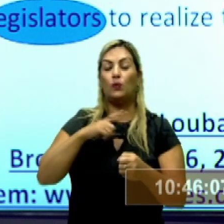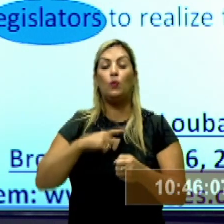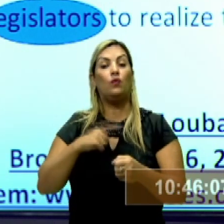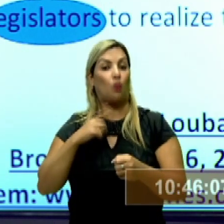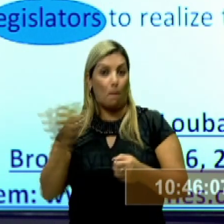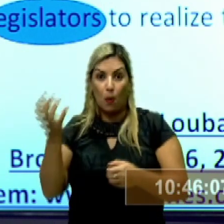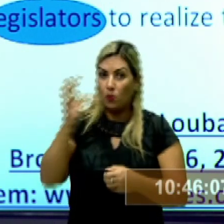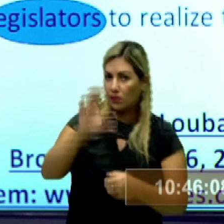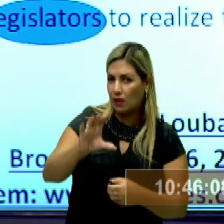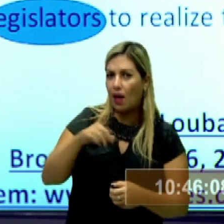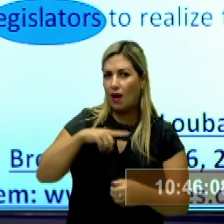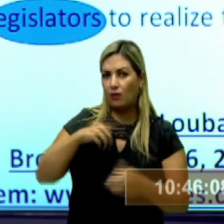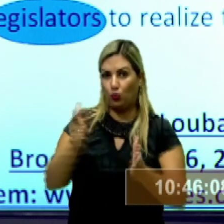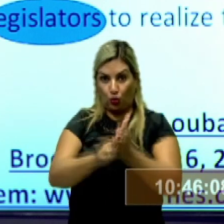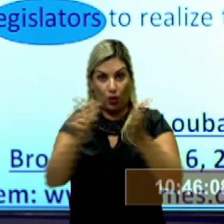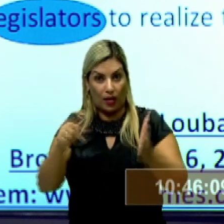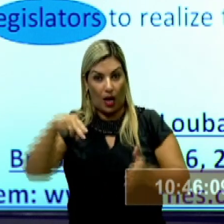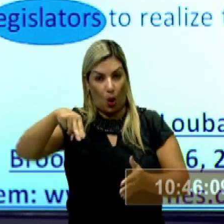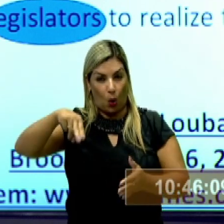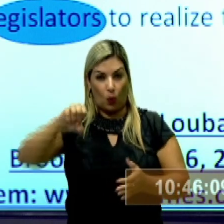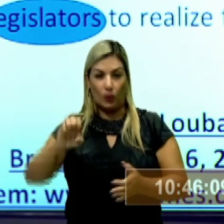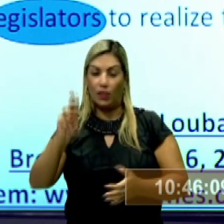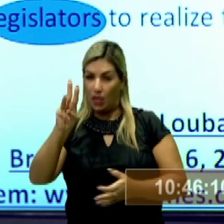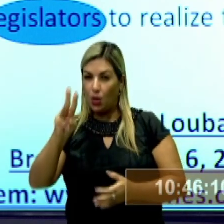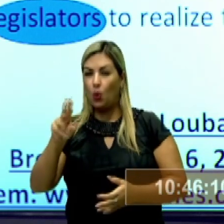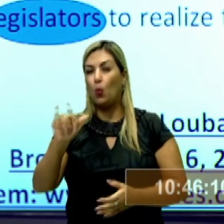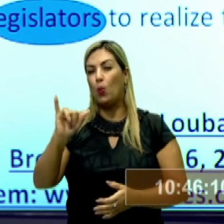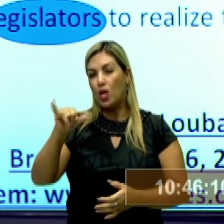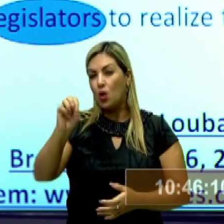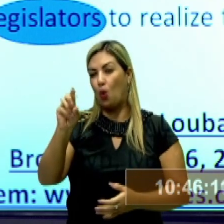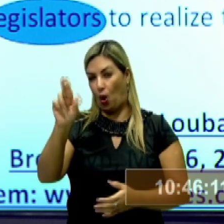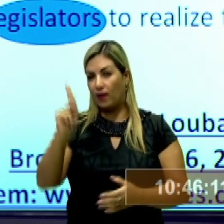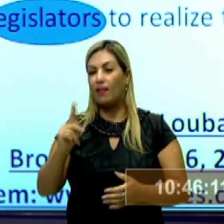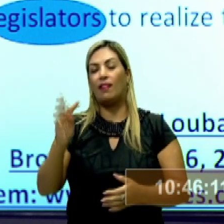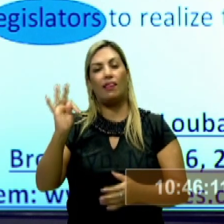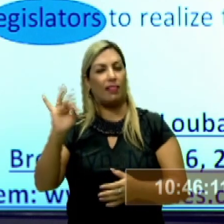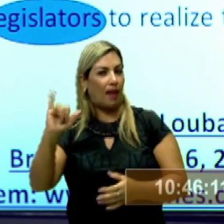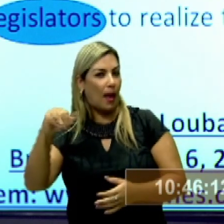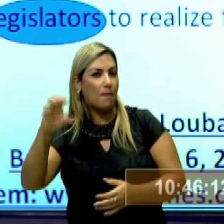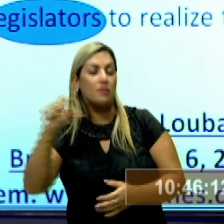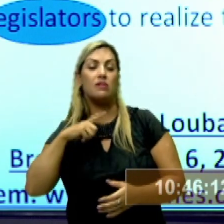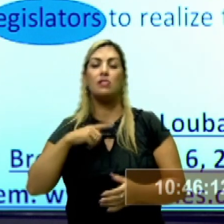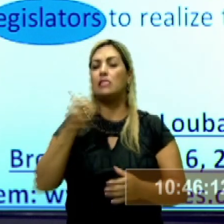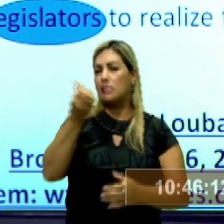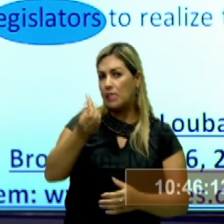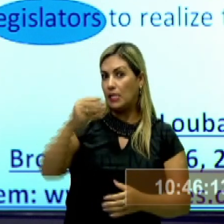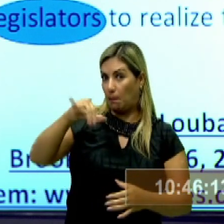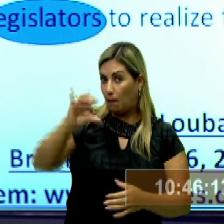no The New York Times, exatamente no dia 6 de maio de 2013.